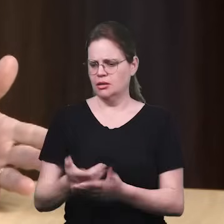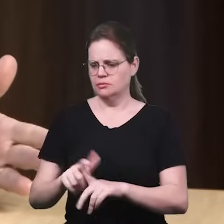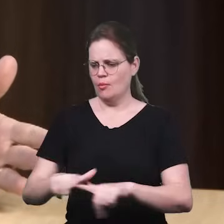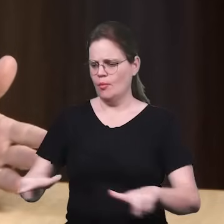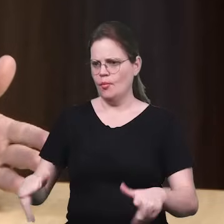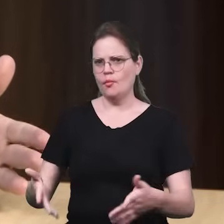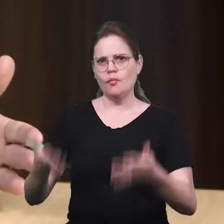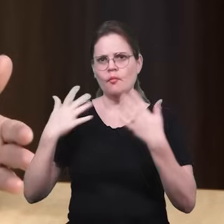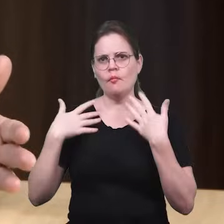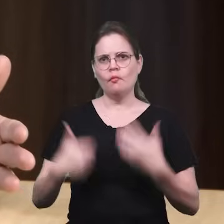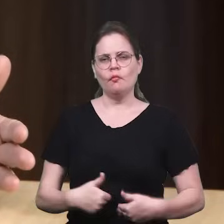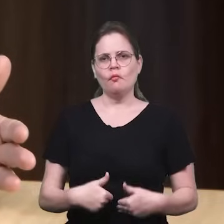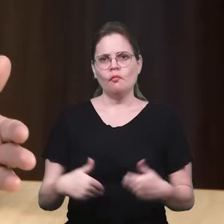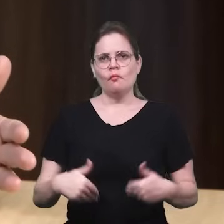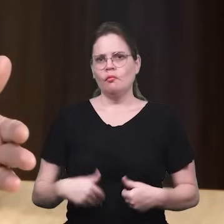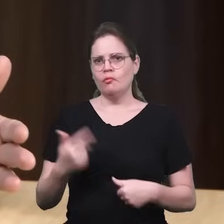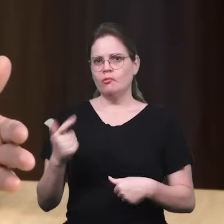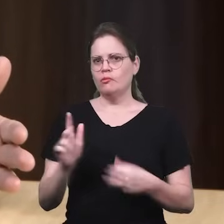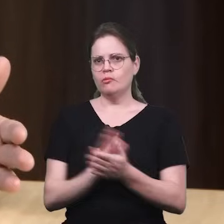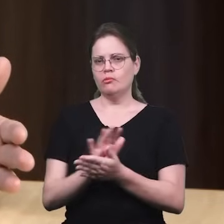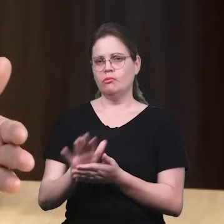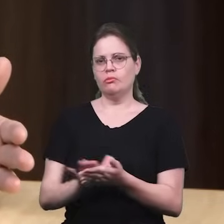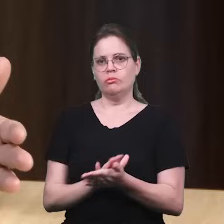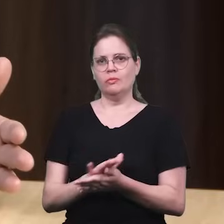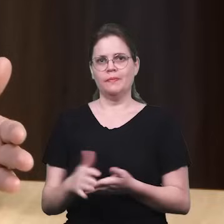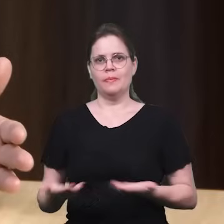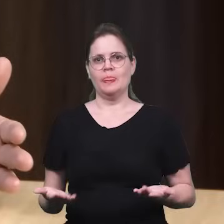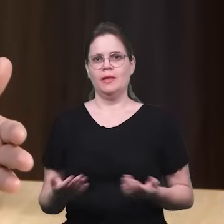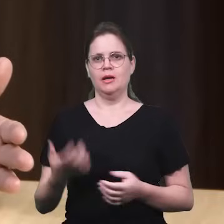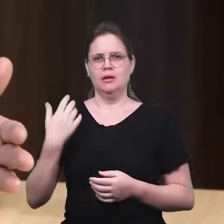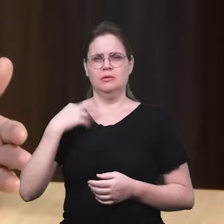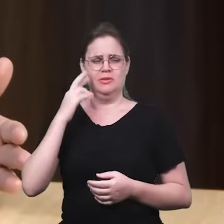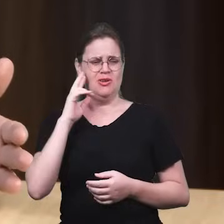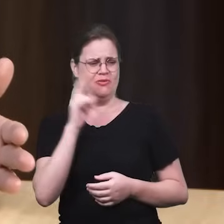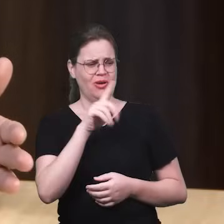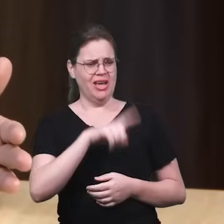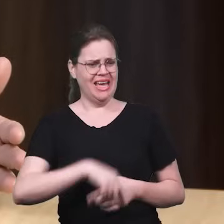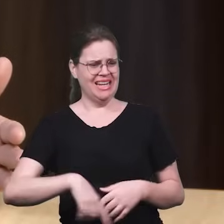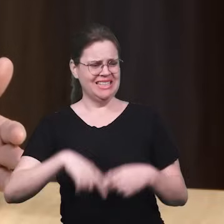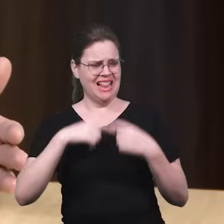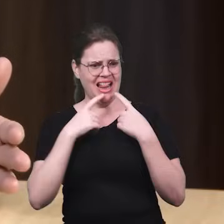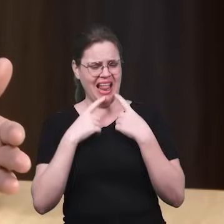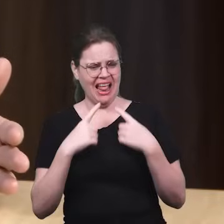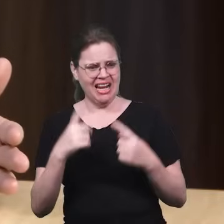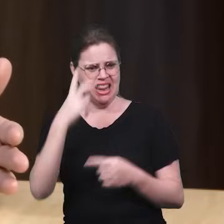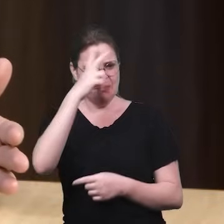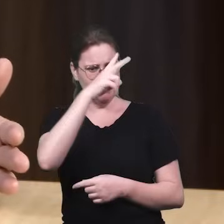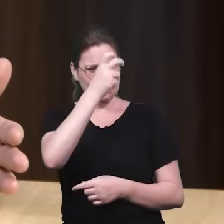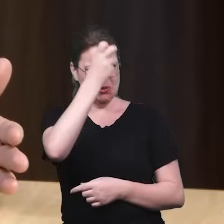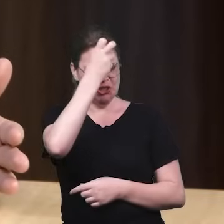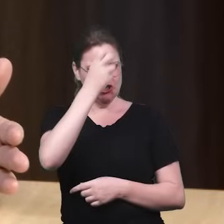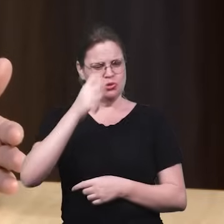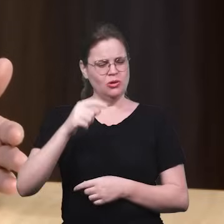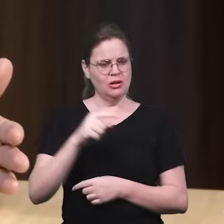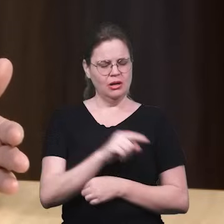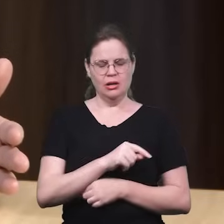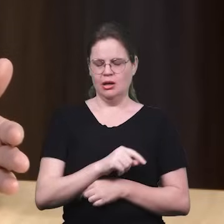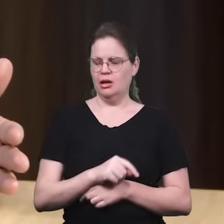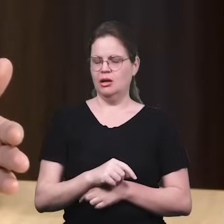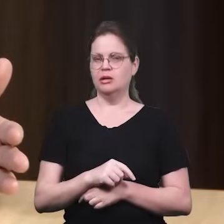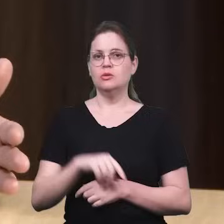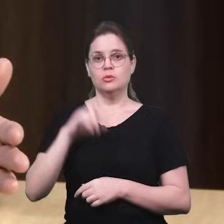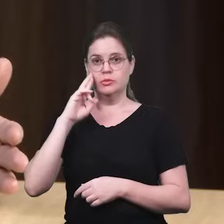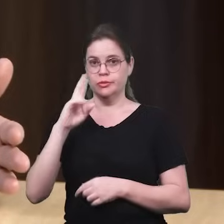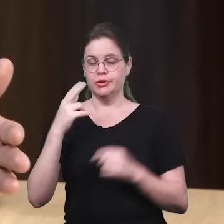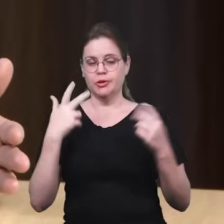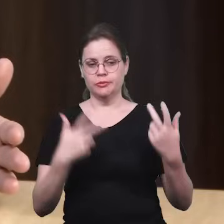tão difícil. E o Senhor se entristeceu muito, ouviu a murmuração do seu povo